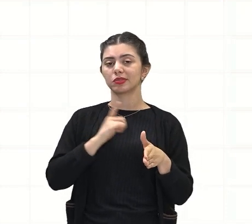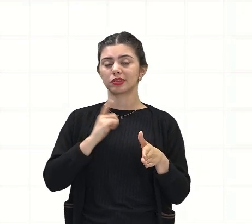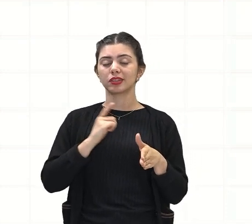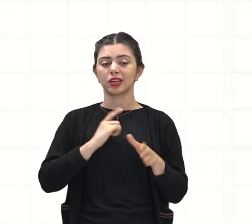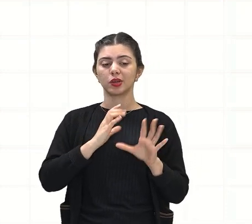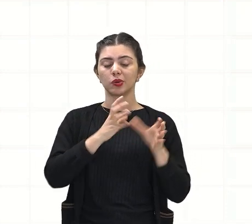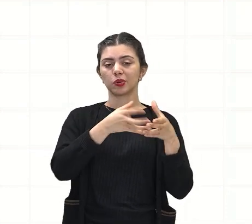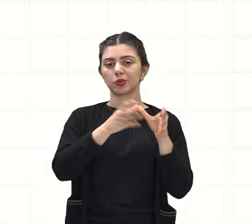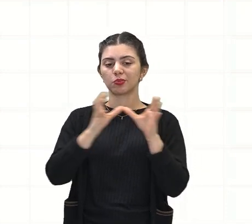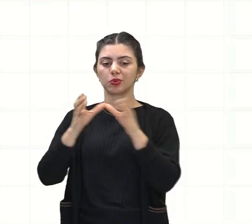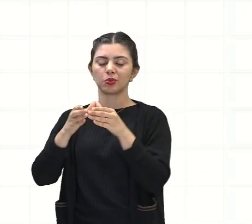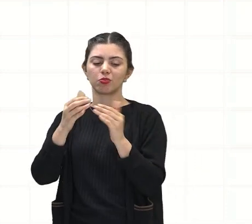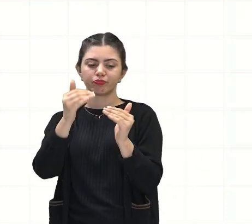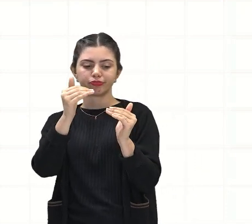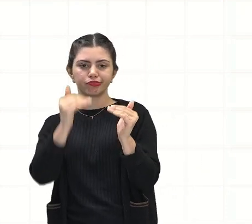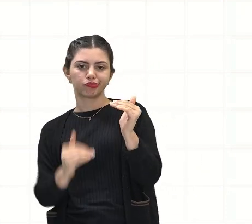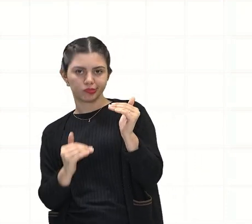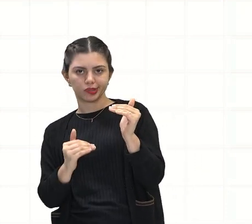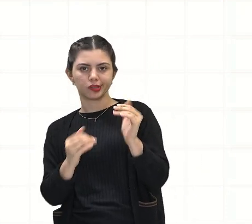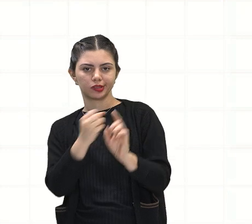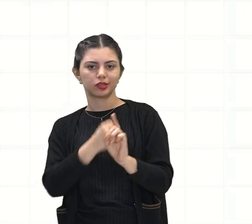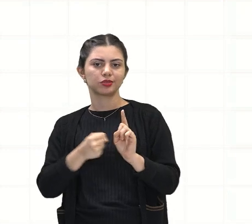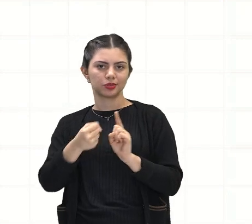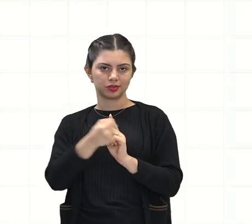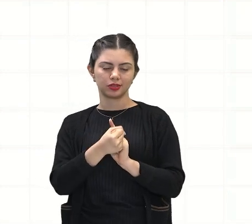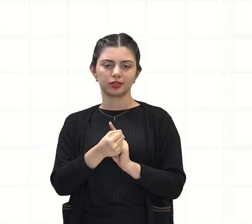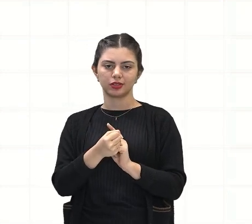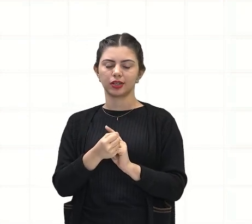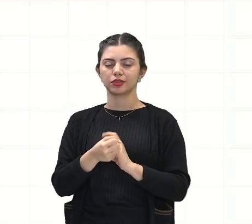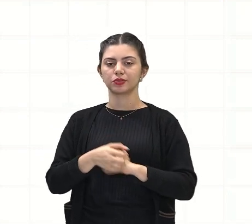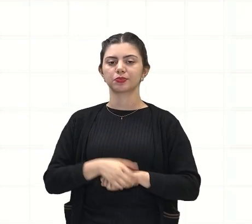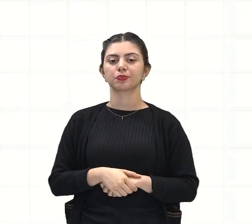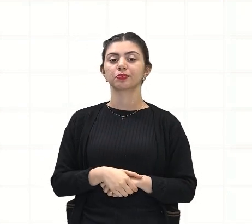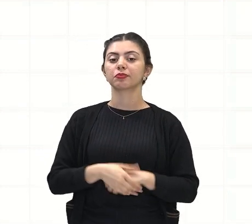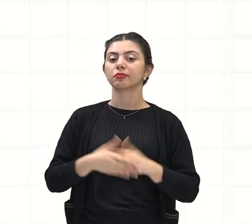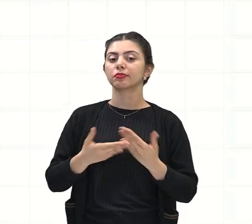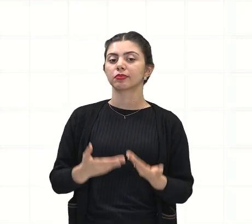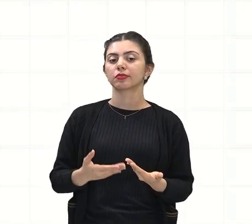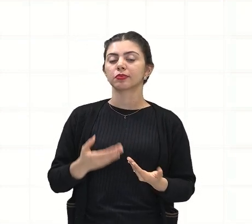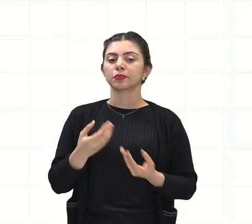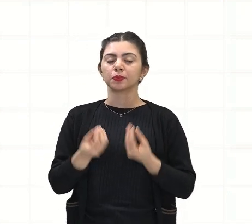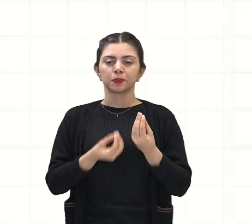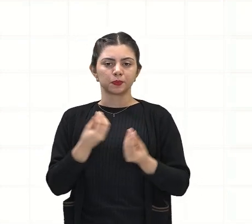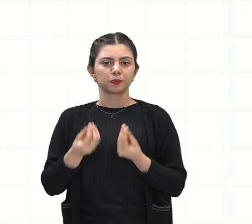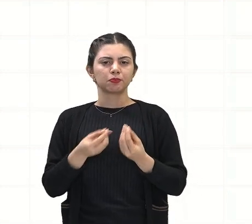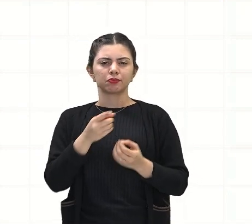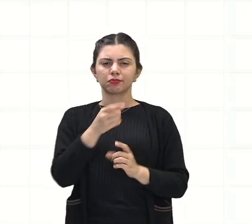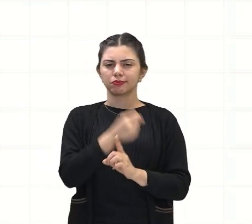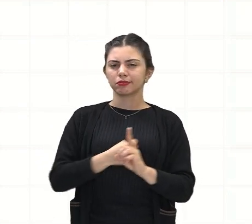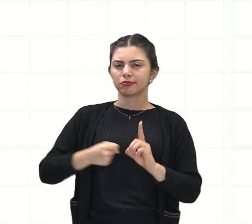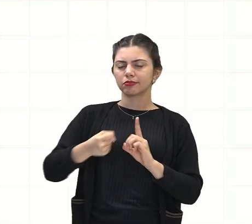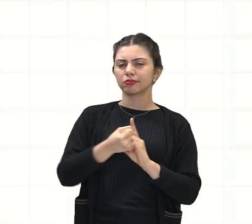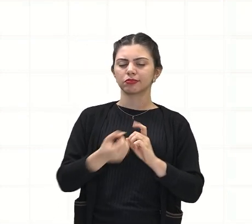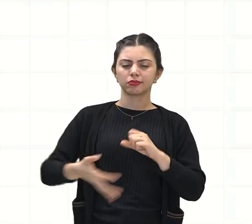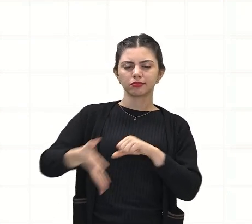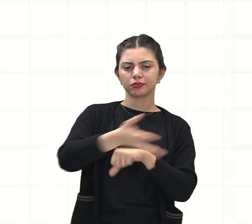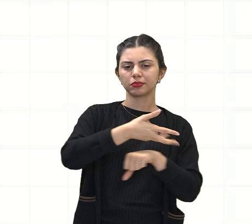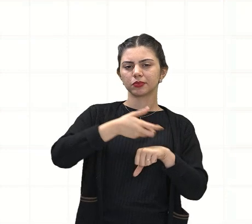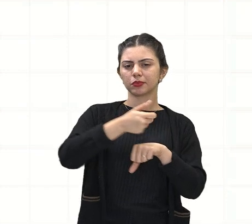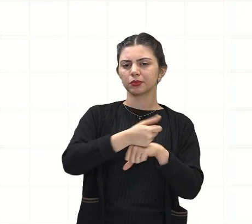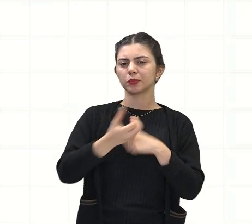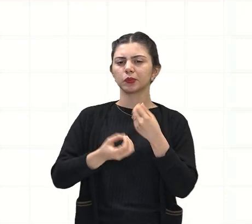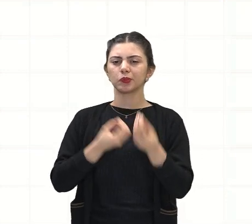da colonização. Nós temos, olha lá, a sociedade colonial era